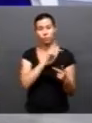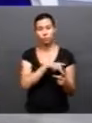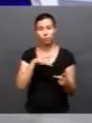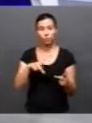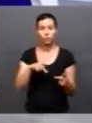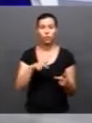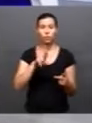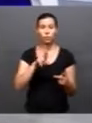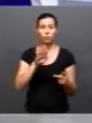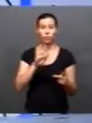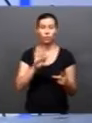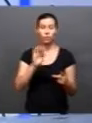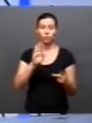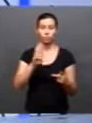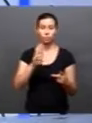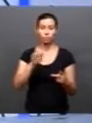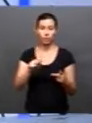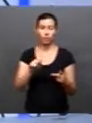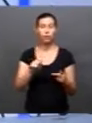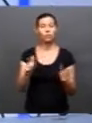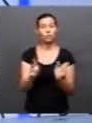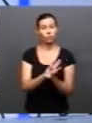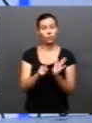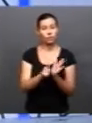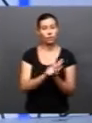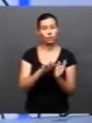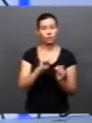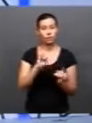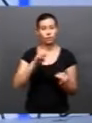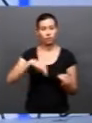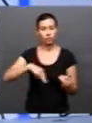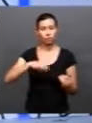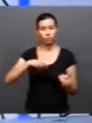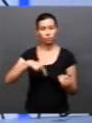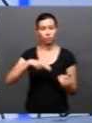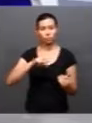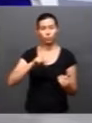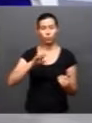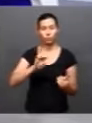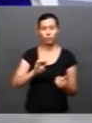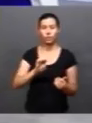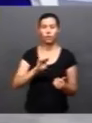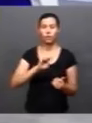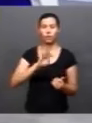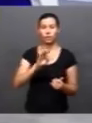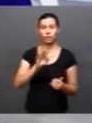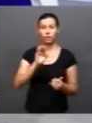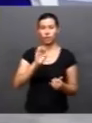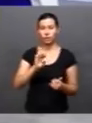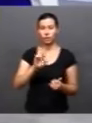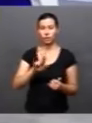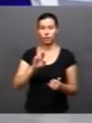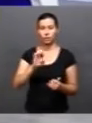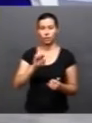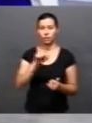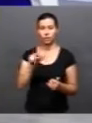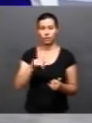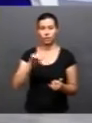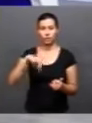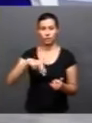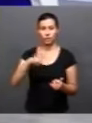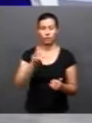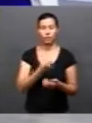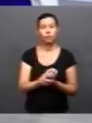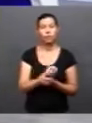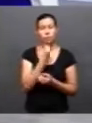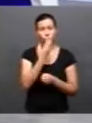Bahia, jornalista Simone Terezinha, que veio participar do Comunica Ciência. Renata, Simone,